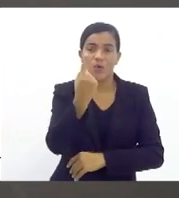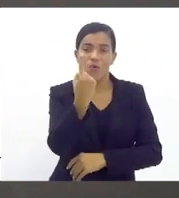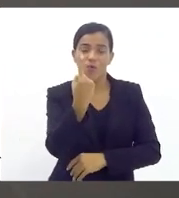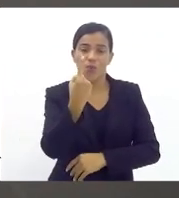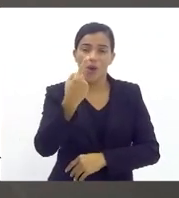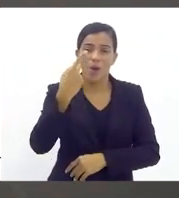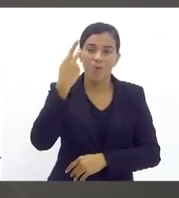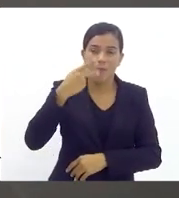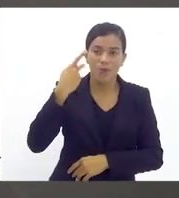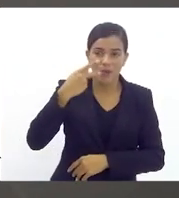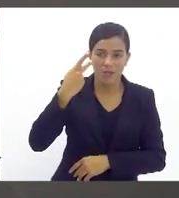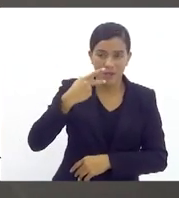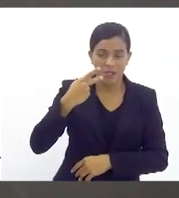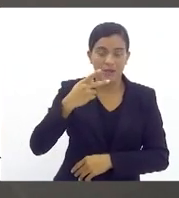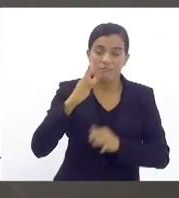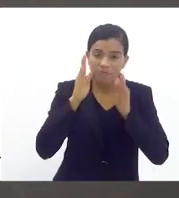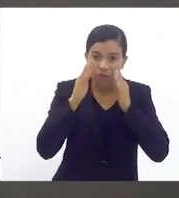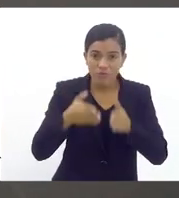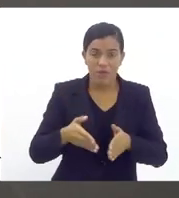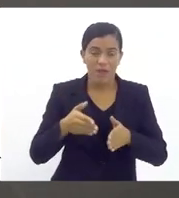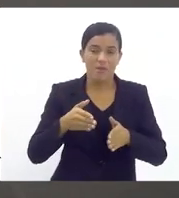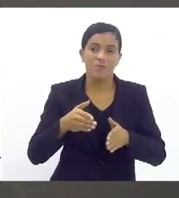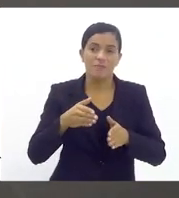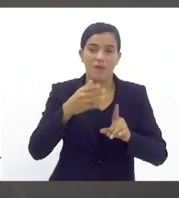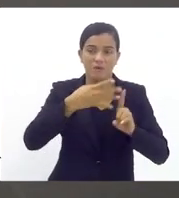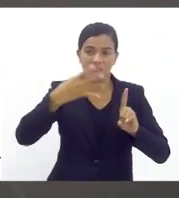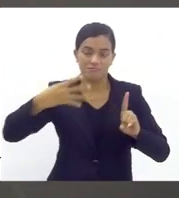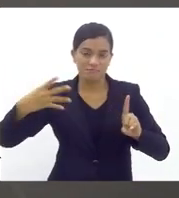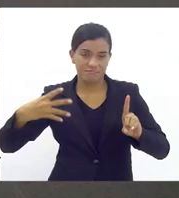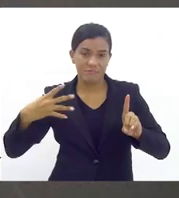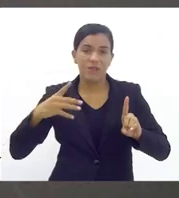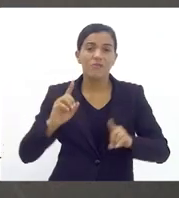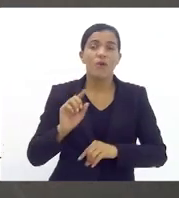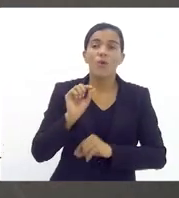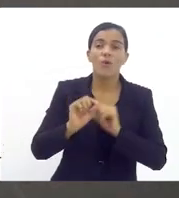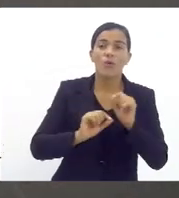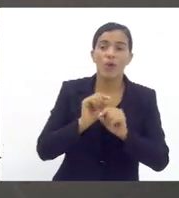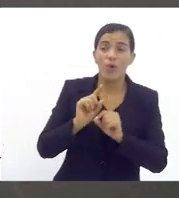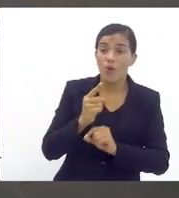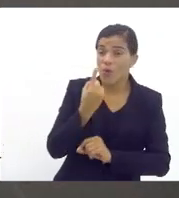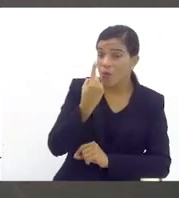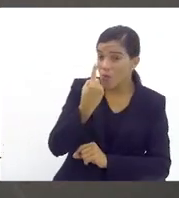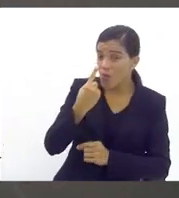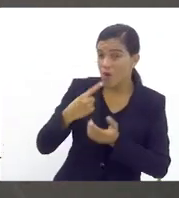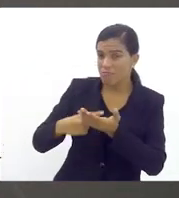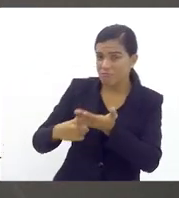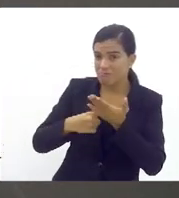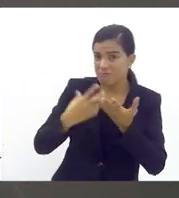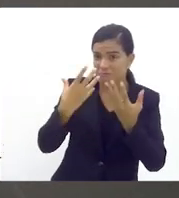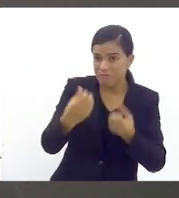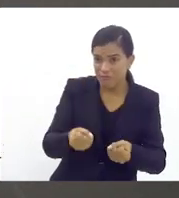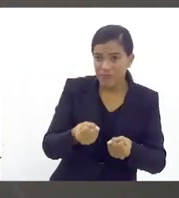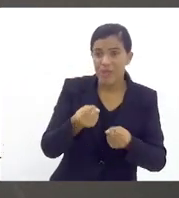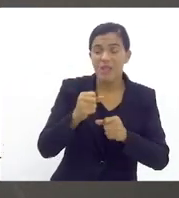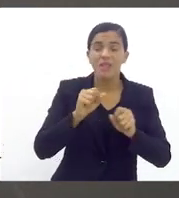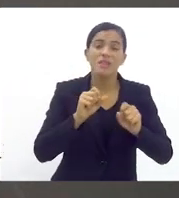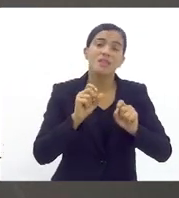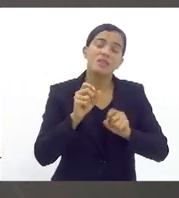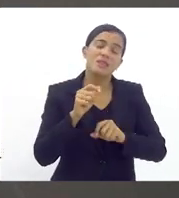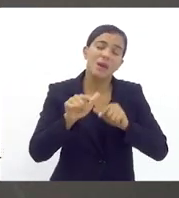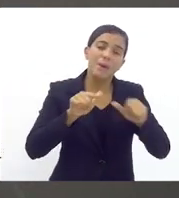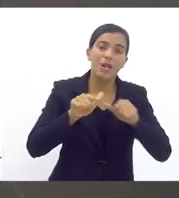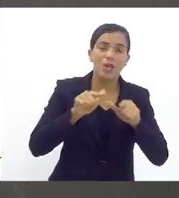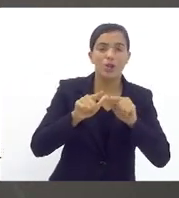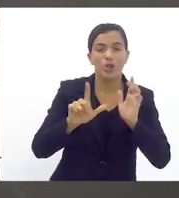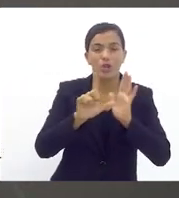política afirmativa para a população LGBTQIA+, que foi para uma única convenção, que é o Sindicato de Lojas, Trabalhadores de Lojas de Shopping,